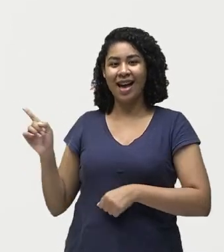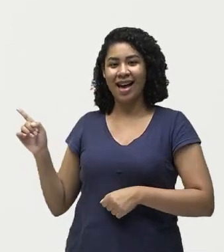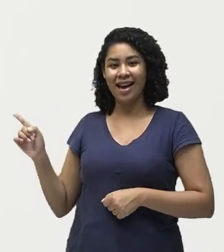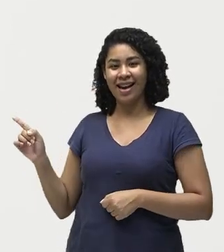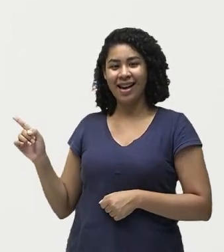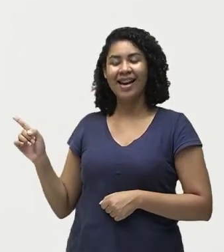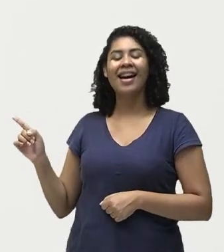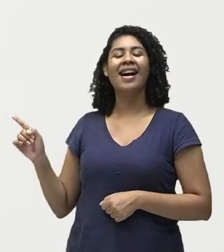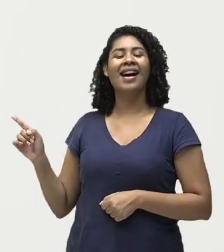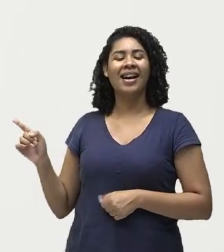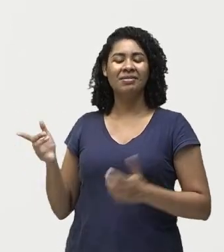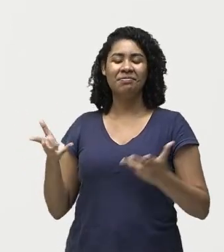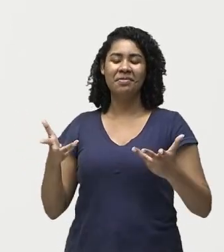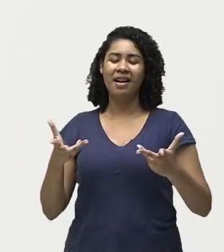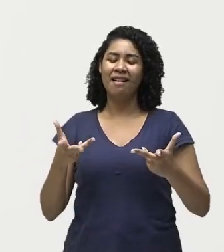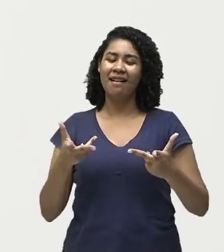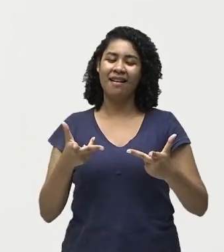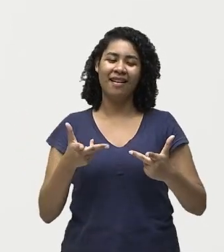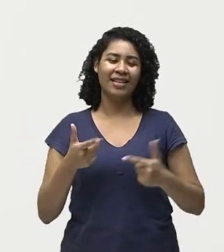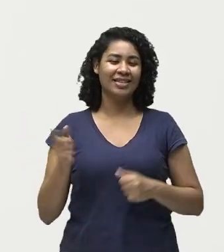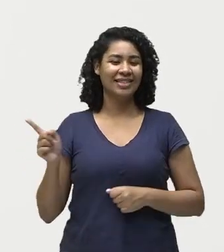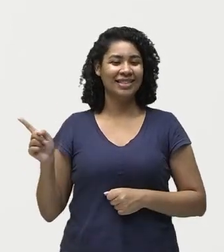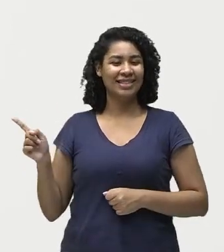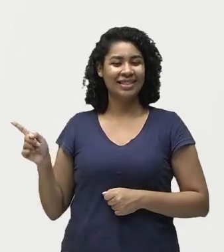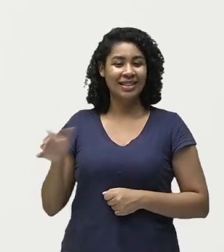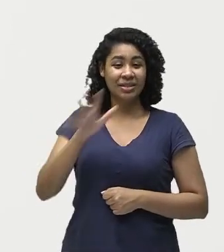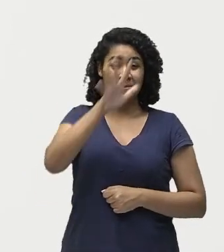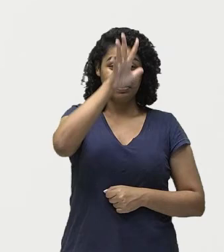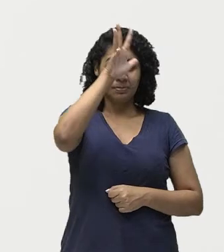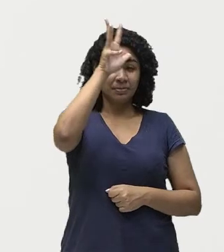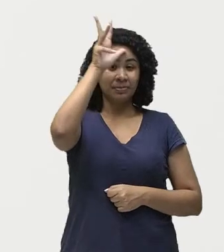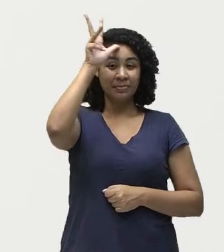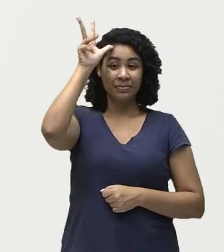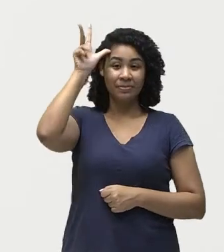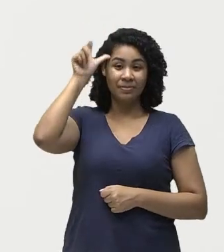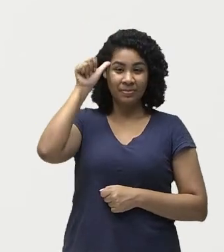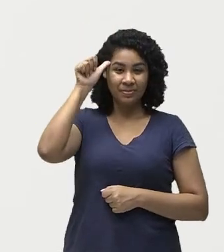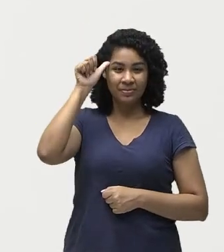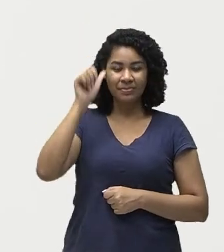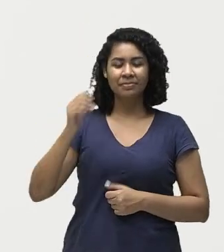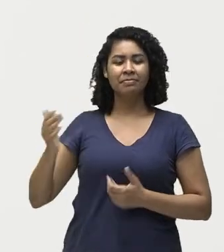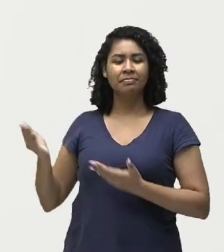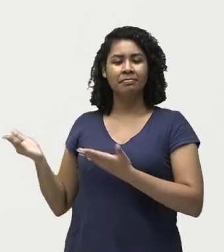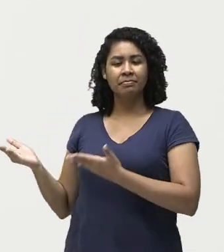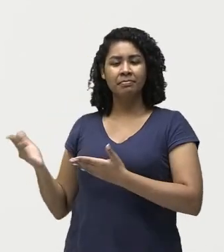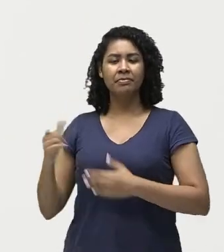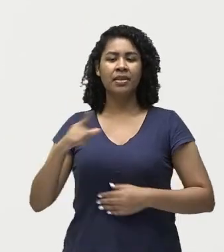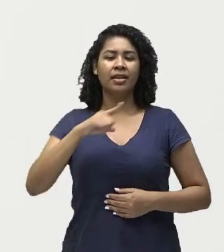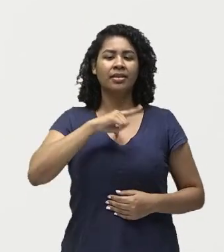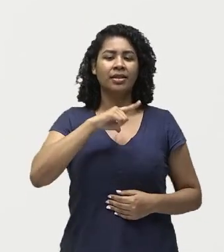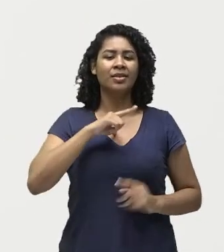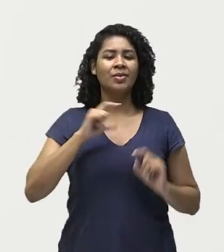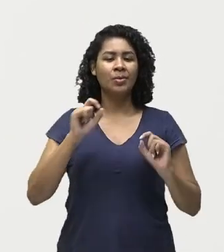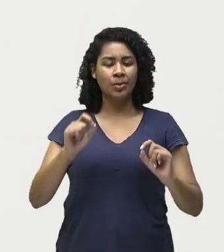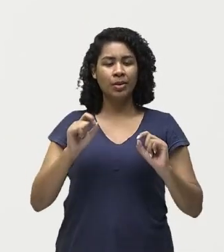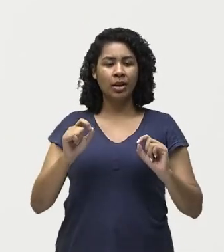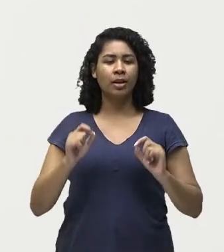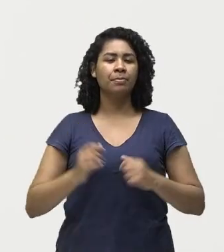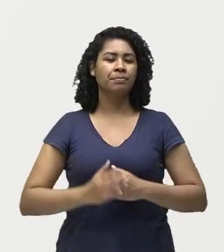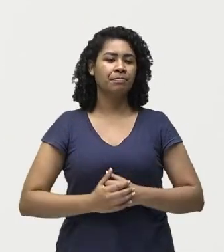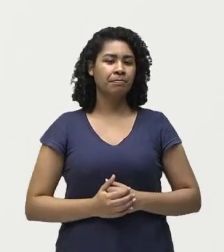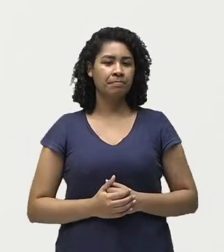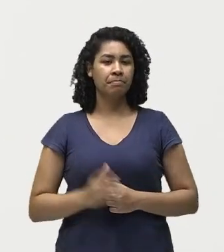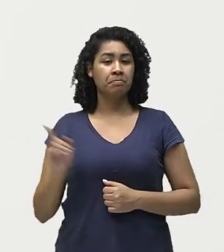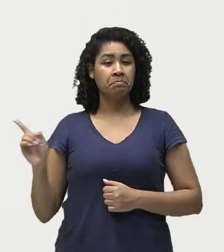State, nosso estado maravilhoso, olha só, Amazonas. Então aqui vocês já sabem que eles estão falando sobre, né,